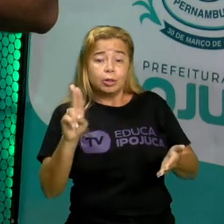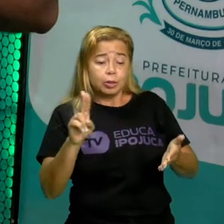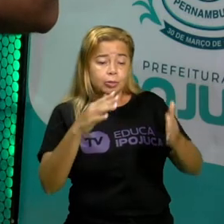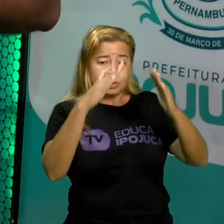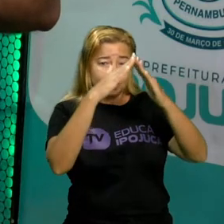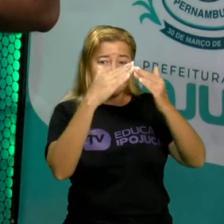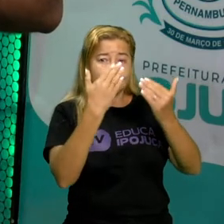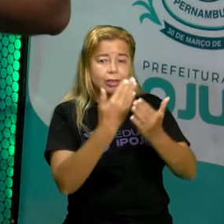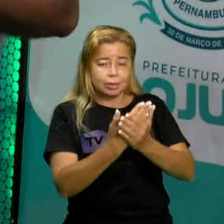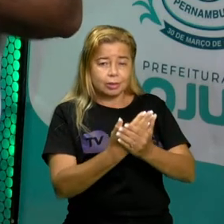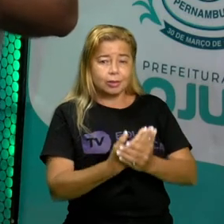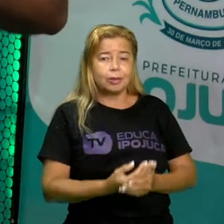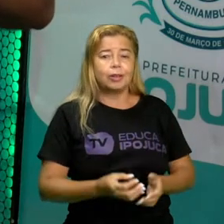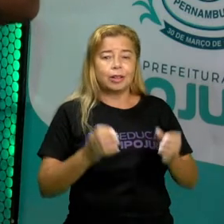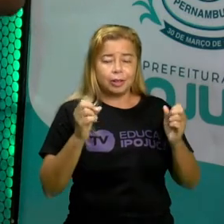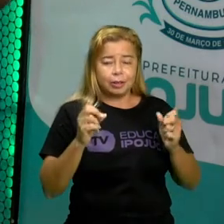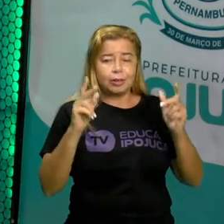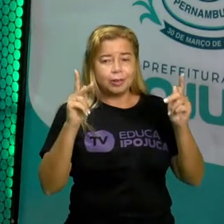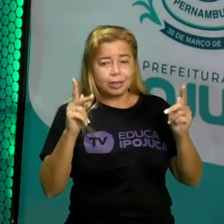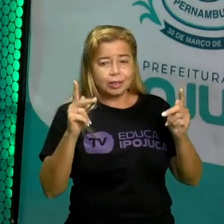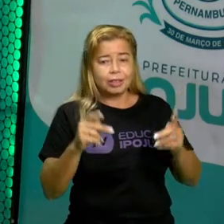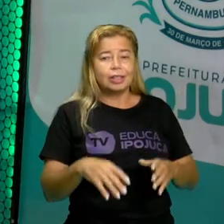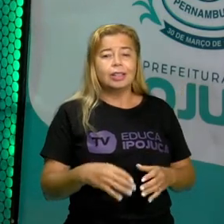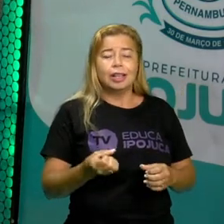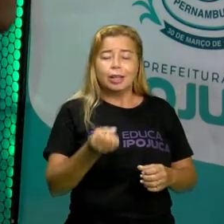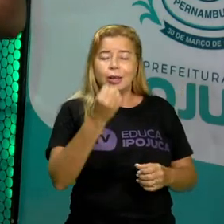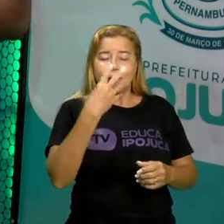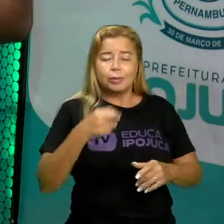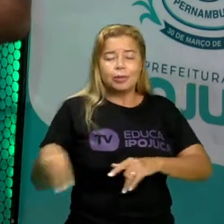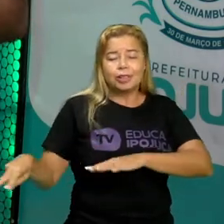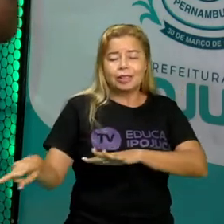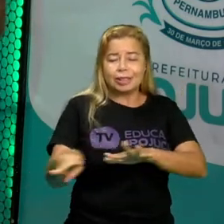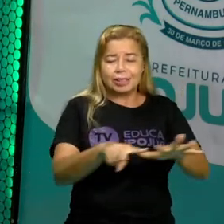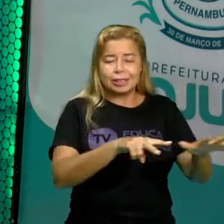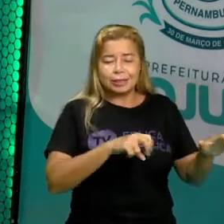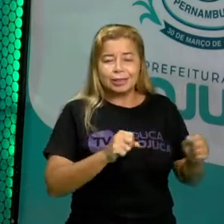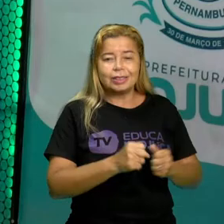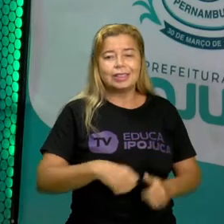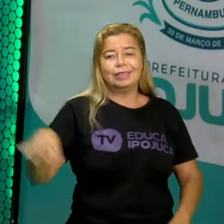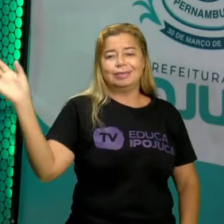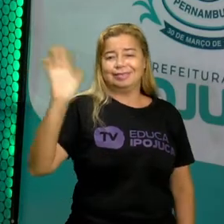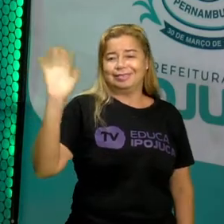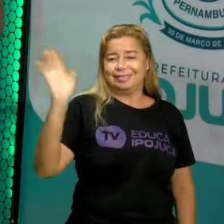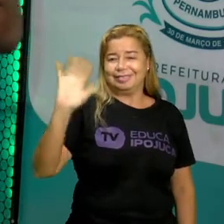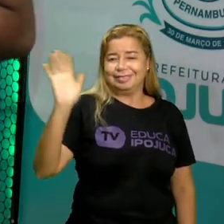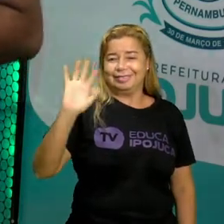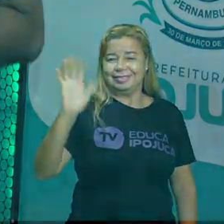Tá tranquilo? Uma excelente semana para todos. Bye bye, students!